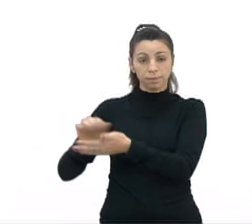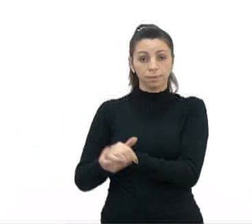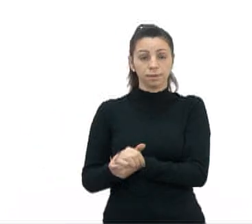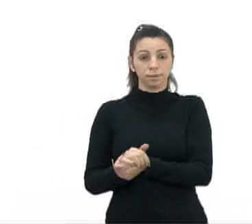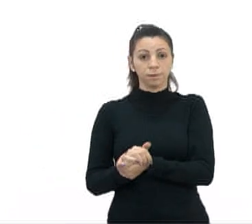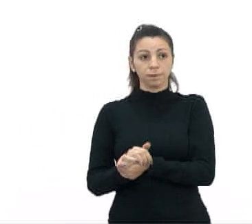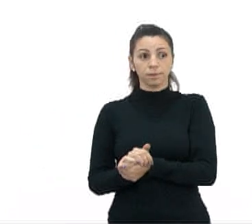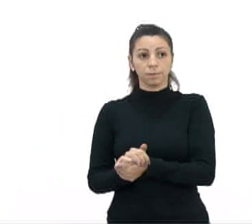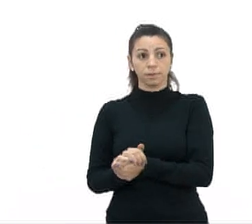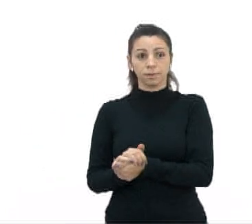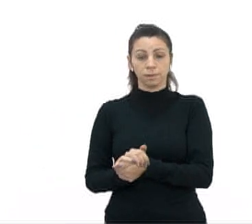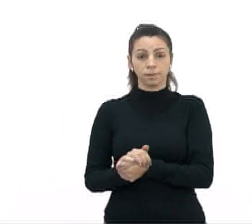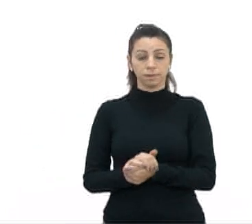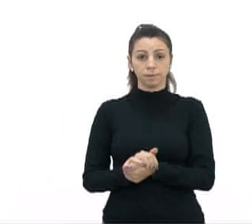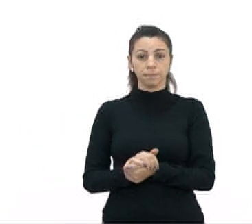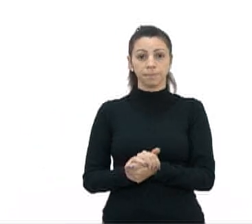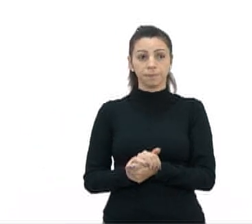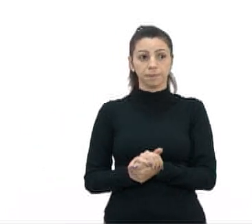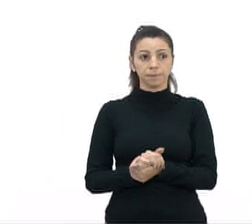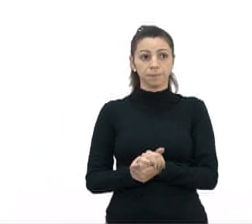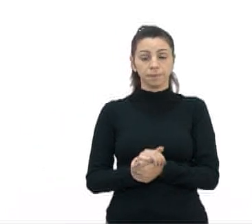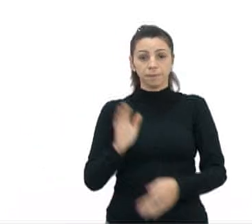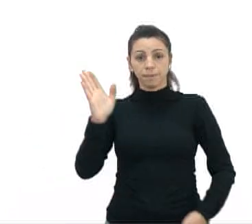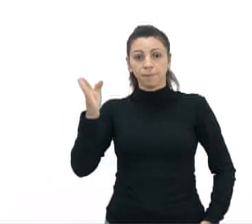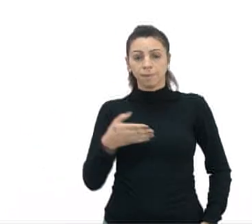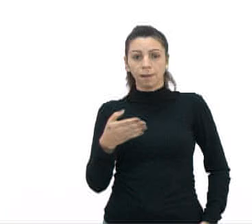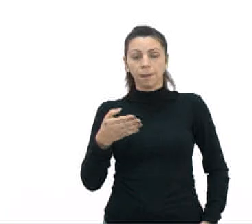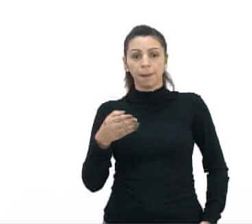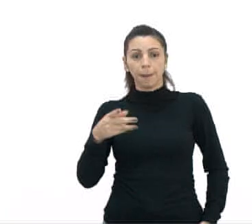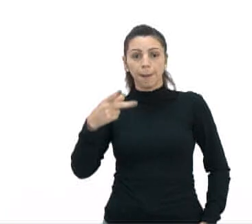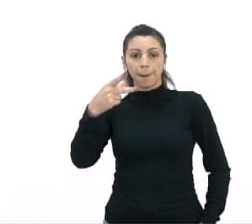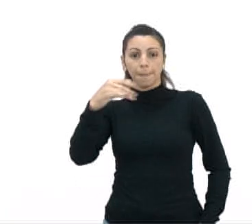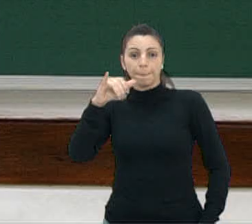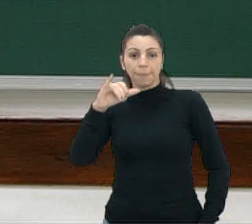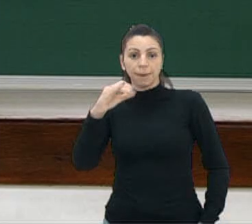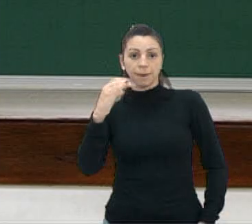né, Yacht, que é o nome do chargista, barra Picasso. Isso já dá